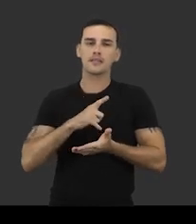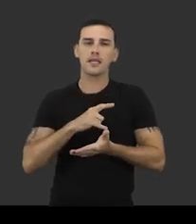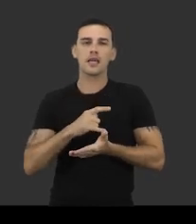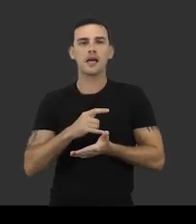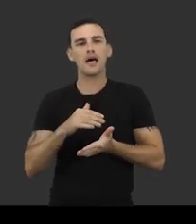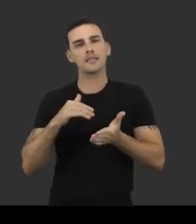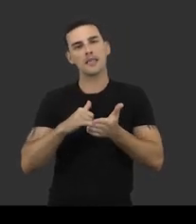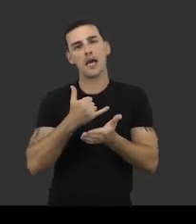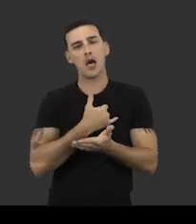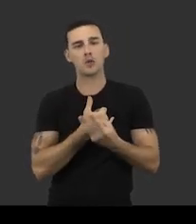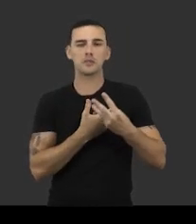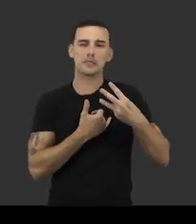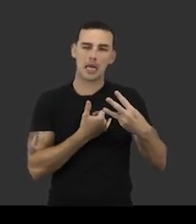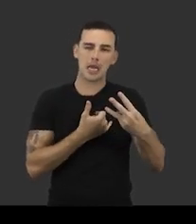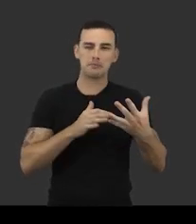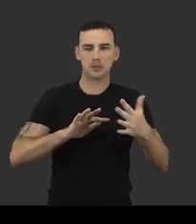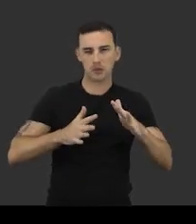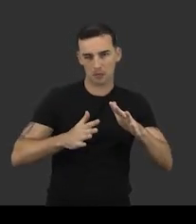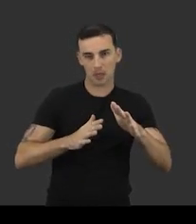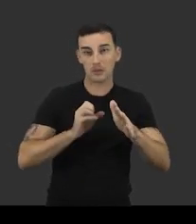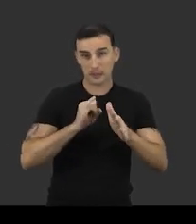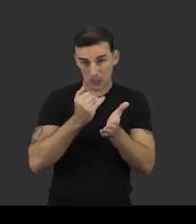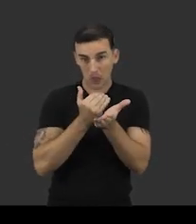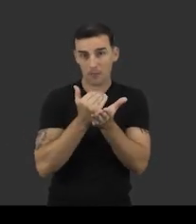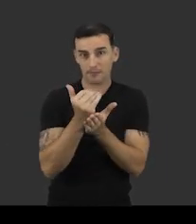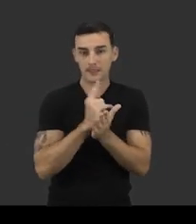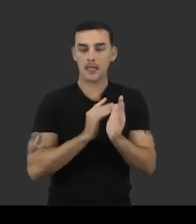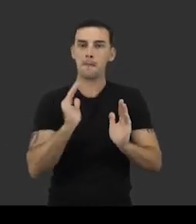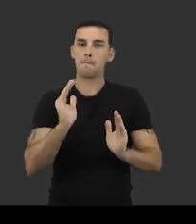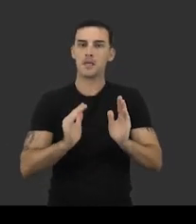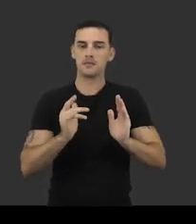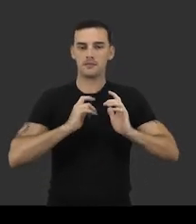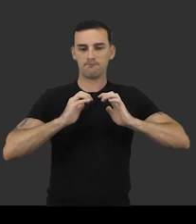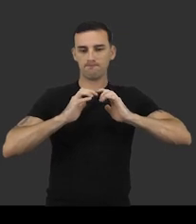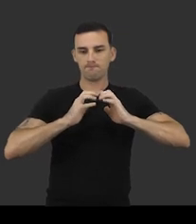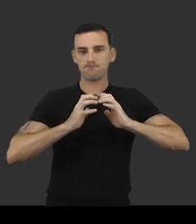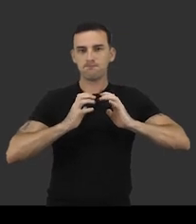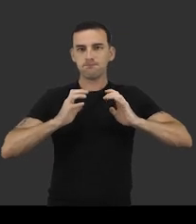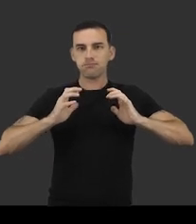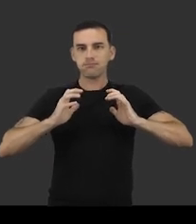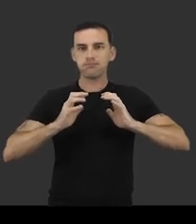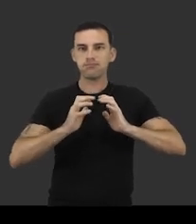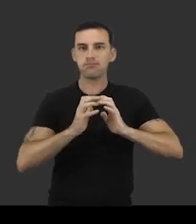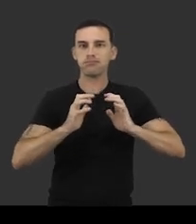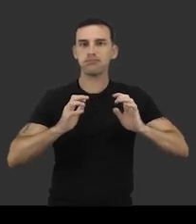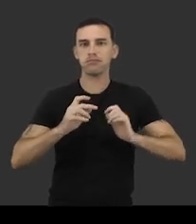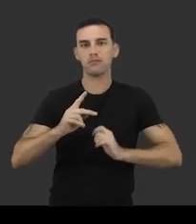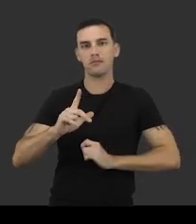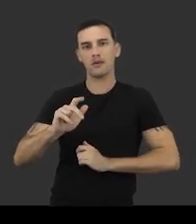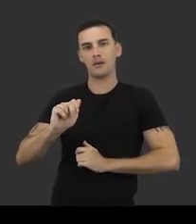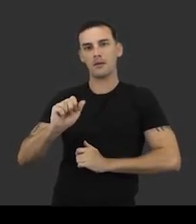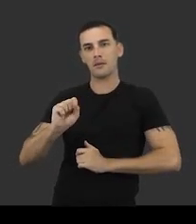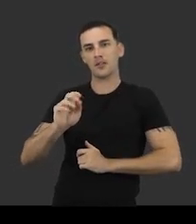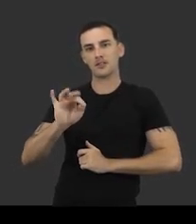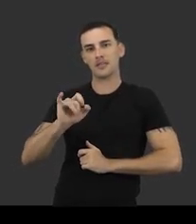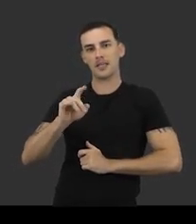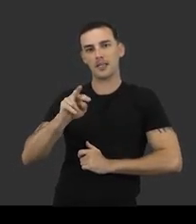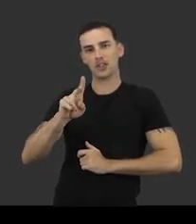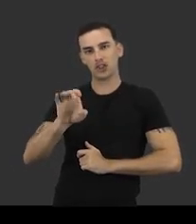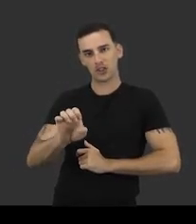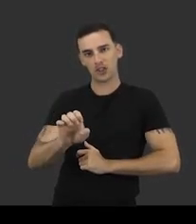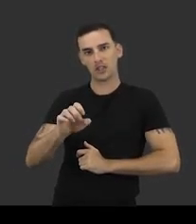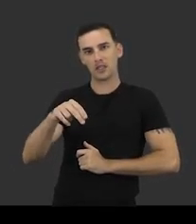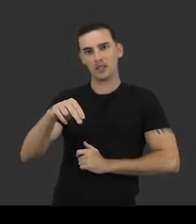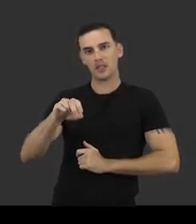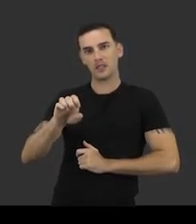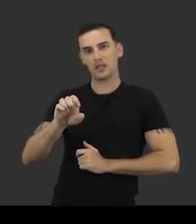os 3 anos de idade, a gente tem o período de plasticidade neuronal dessas crianças, onde essas crianças, o